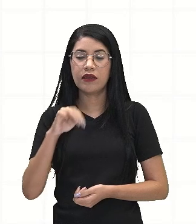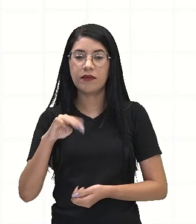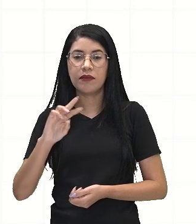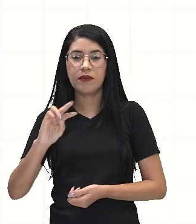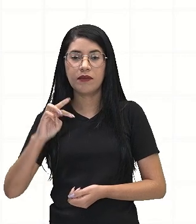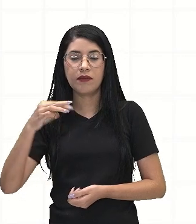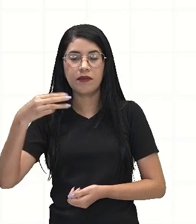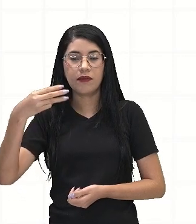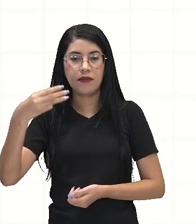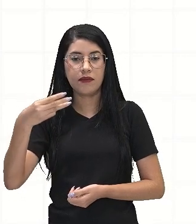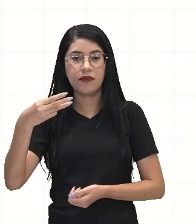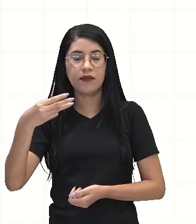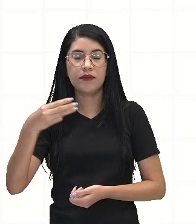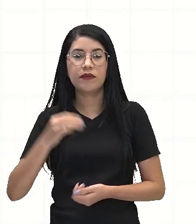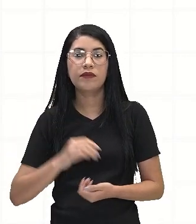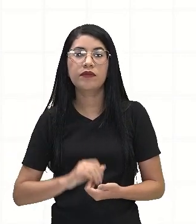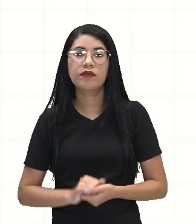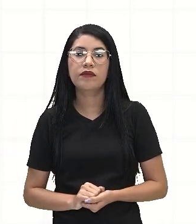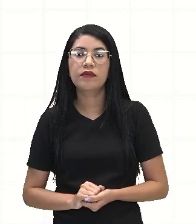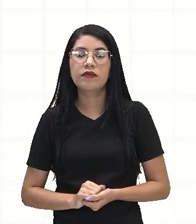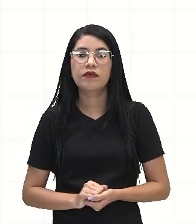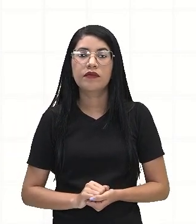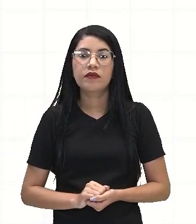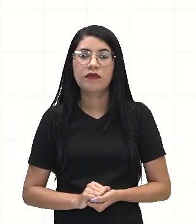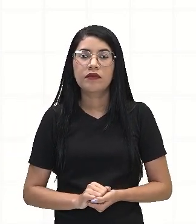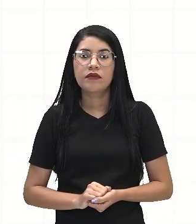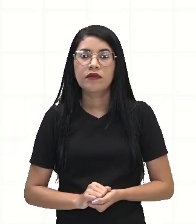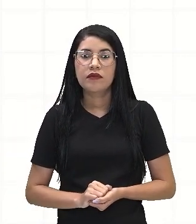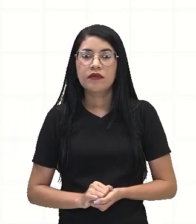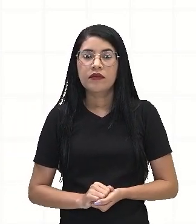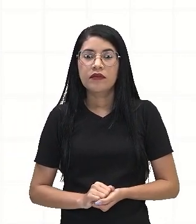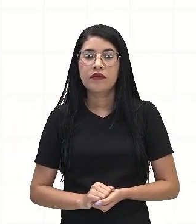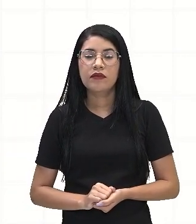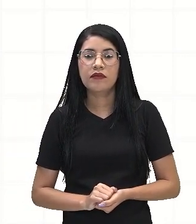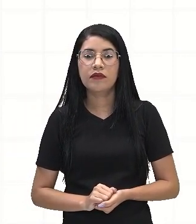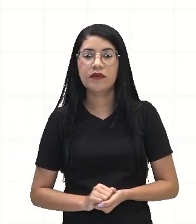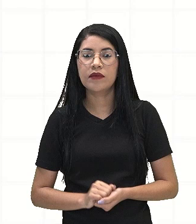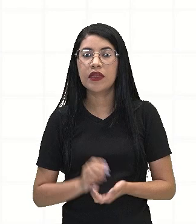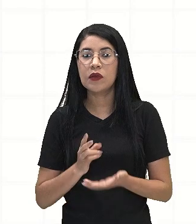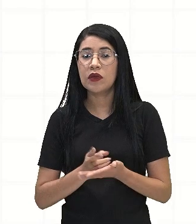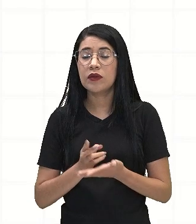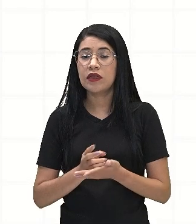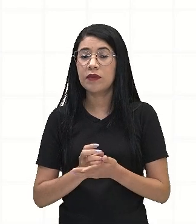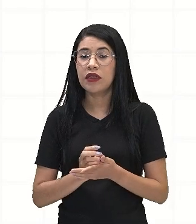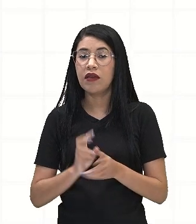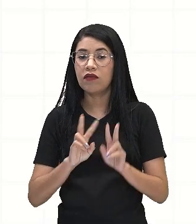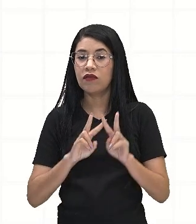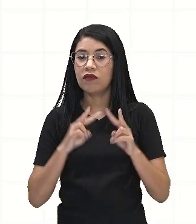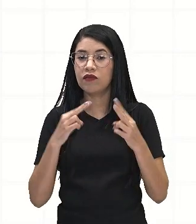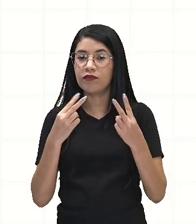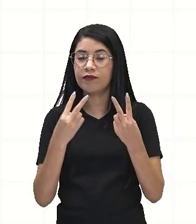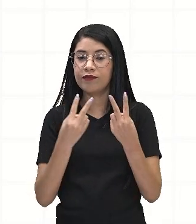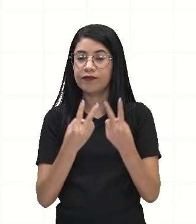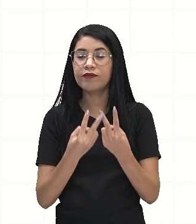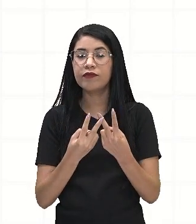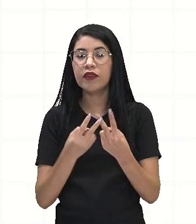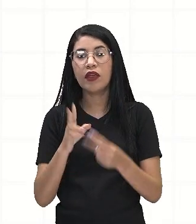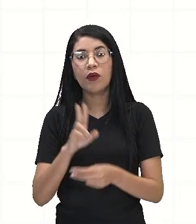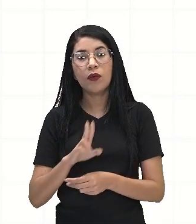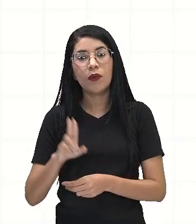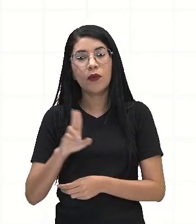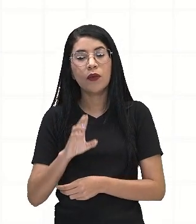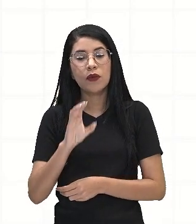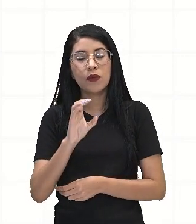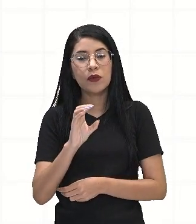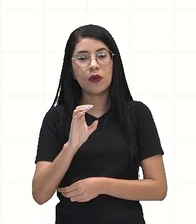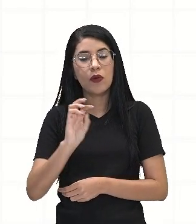aqui centímetro elevado a 3. Então, toda vez que a gente estiver falando de volume, né, a unidade de medida